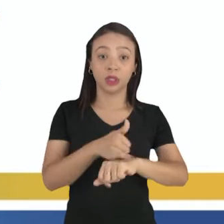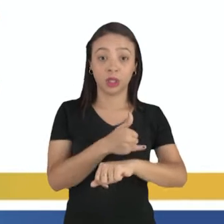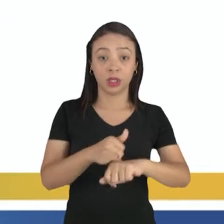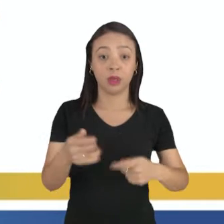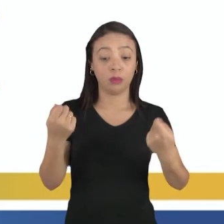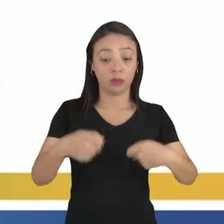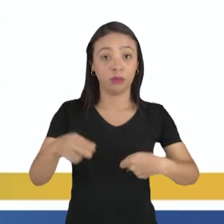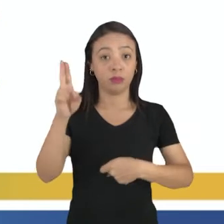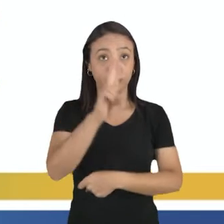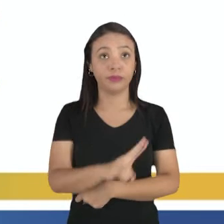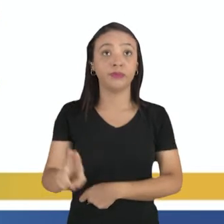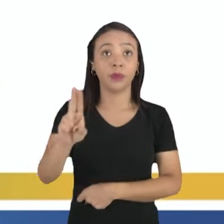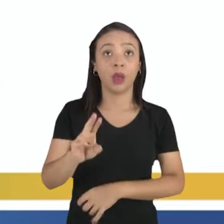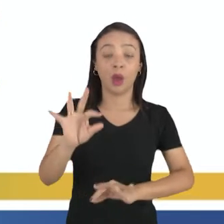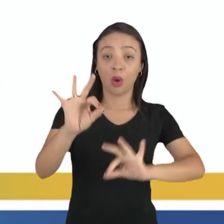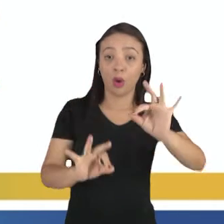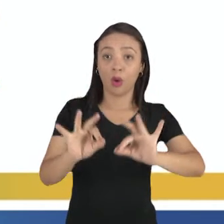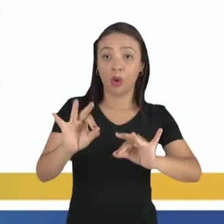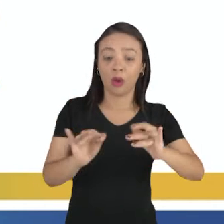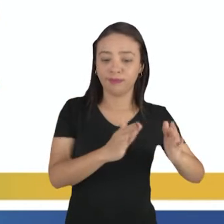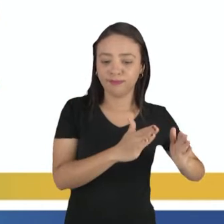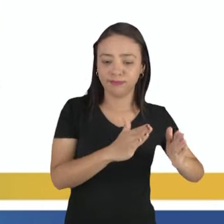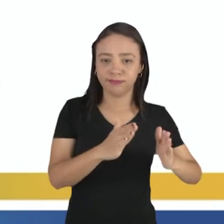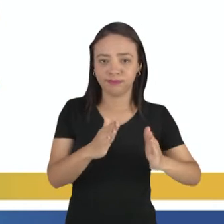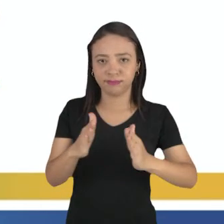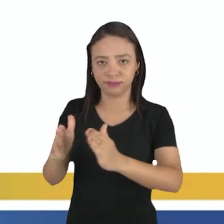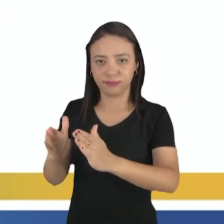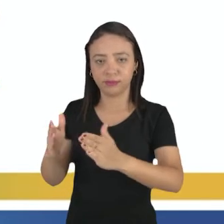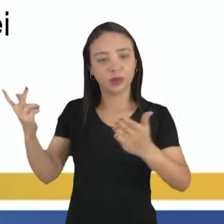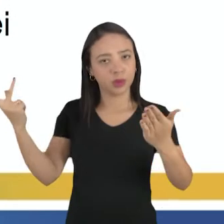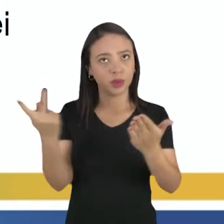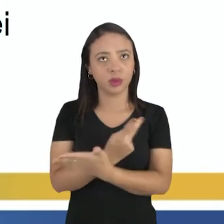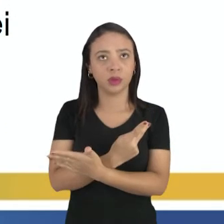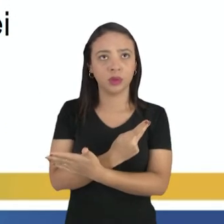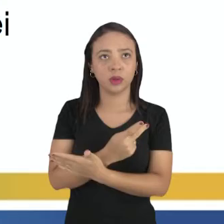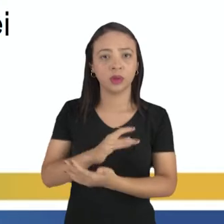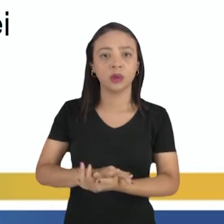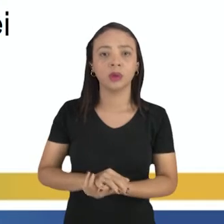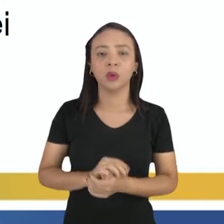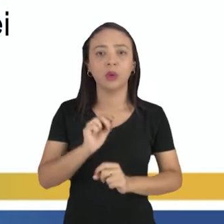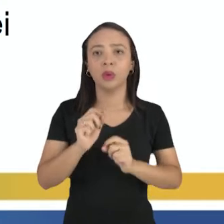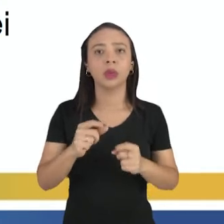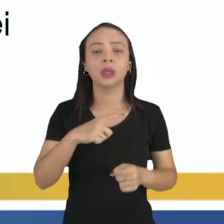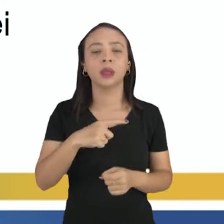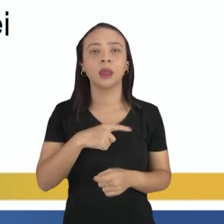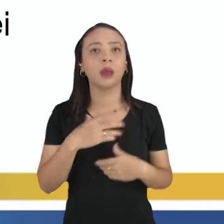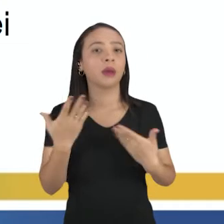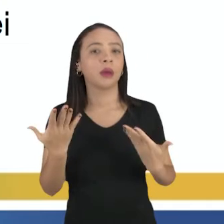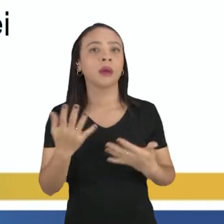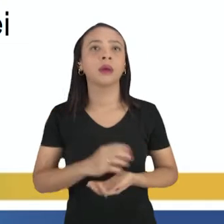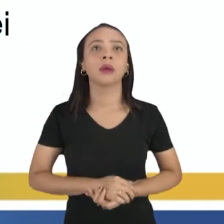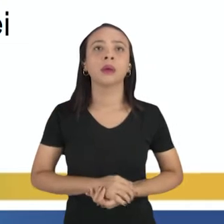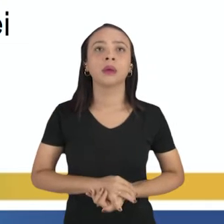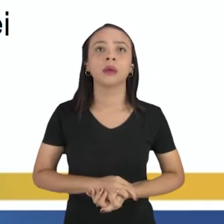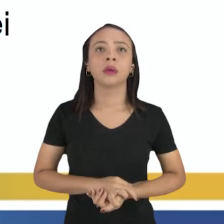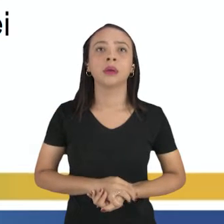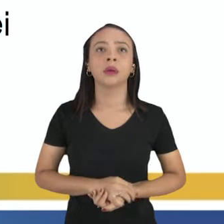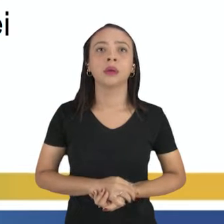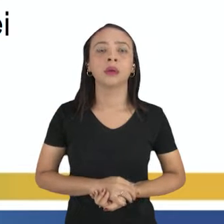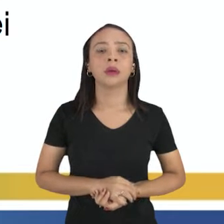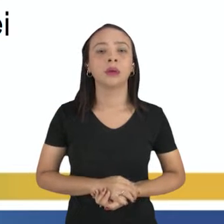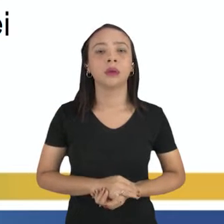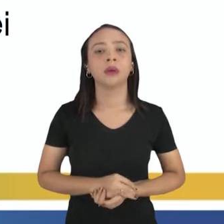recursos para organizar sequência de eventos. Quais são os eventos aqui, galera? Ó, ele